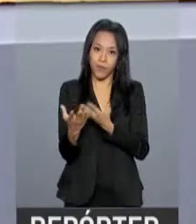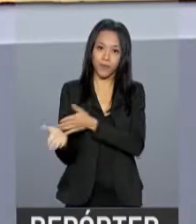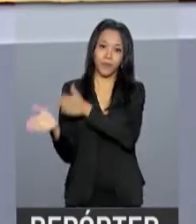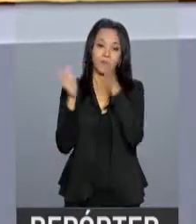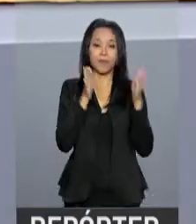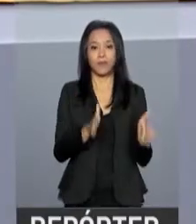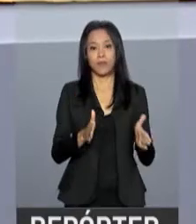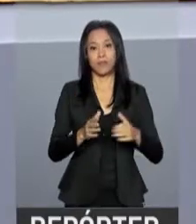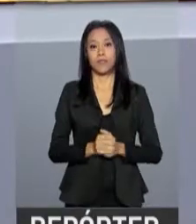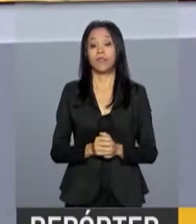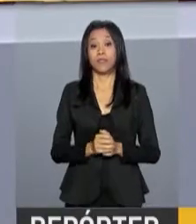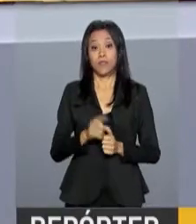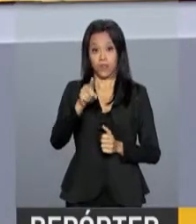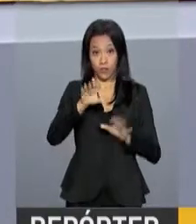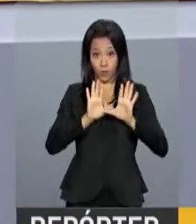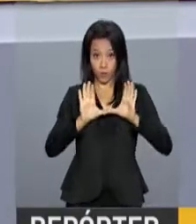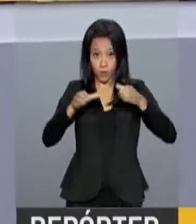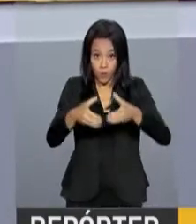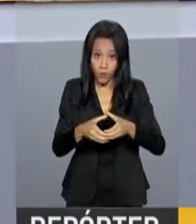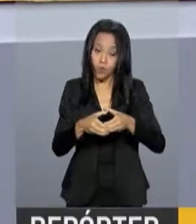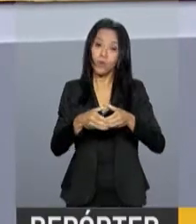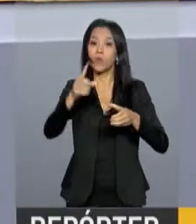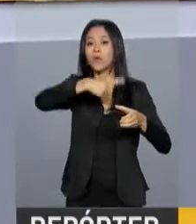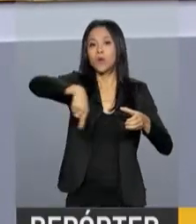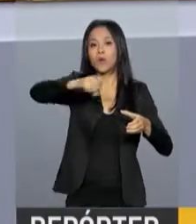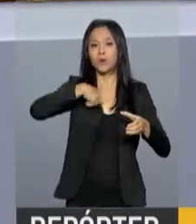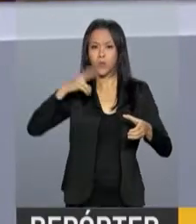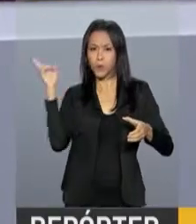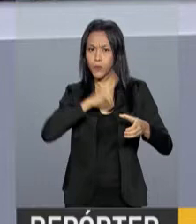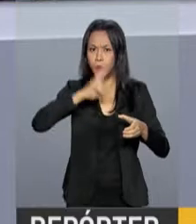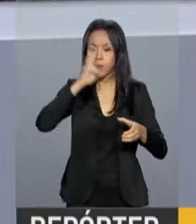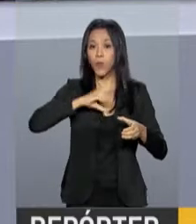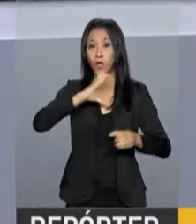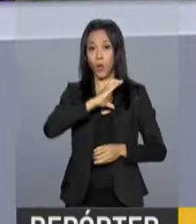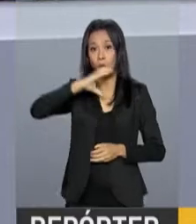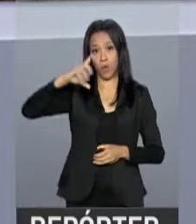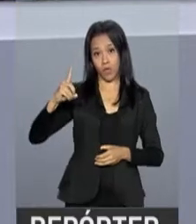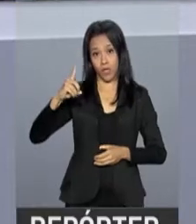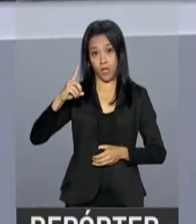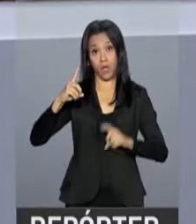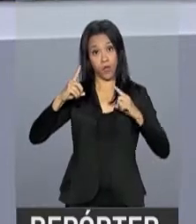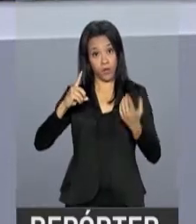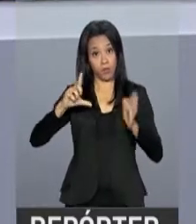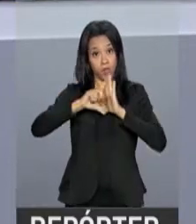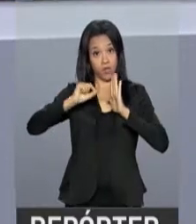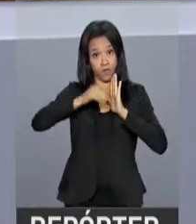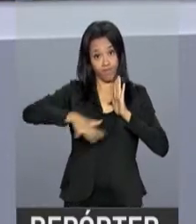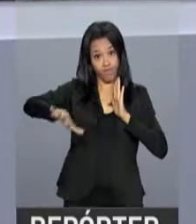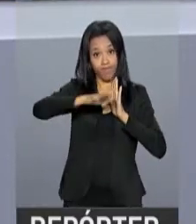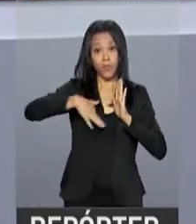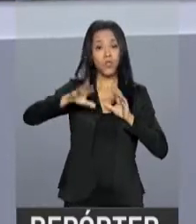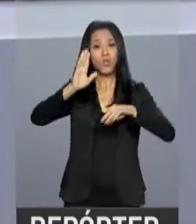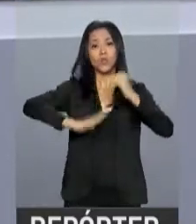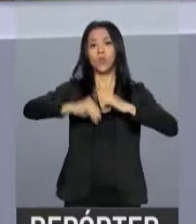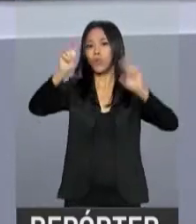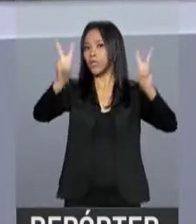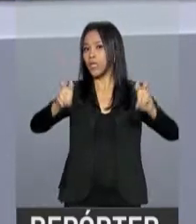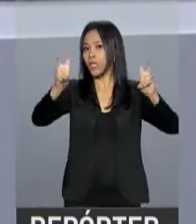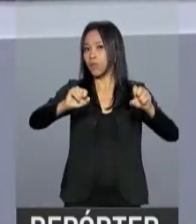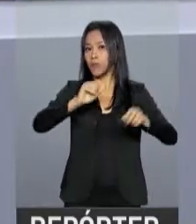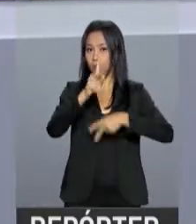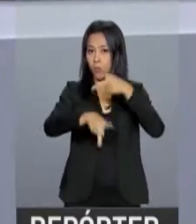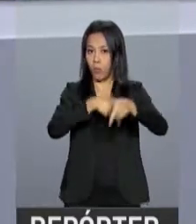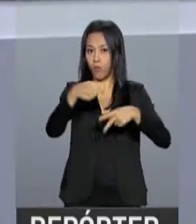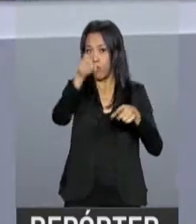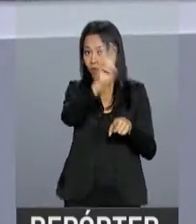o comitê de assistência emergencial coordenado pela casa civil e a ata da imigração dos venezuelanos teve